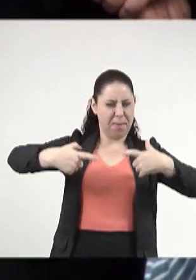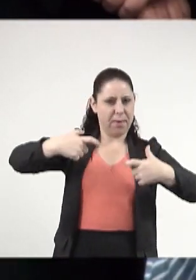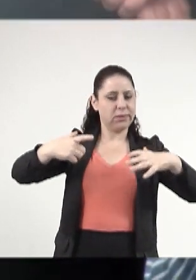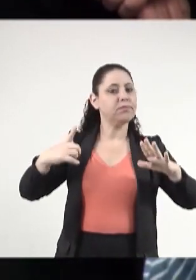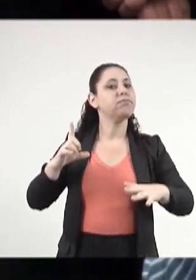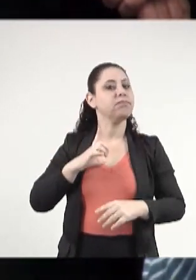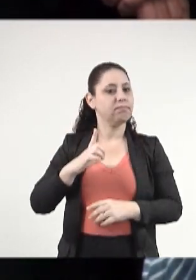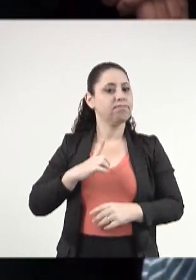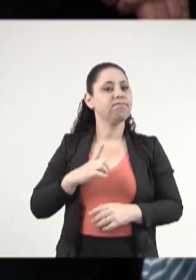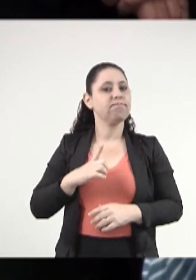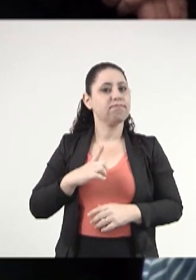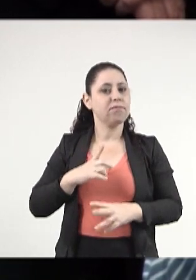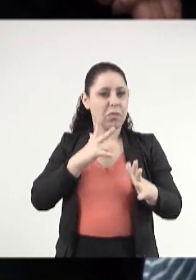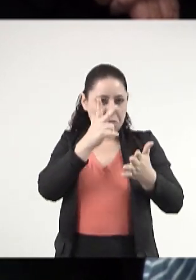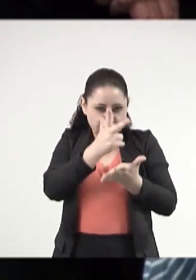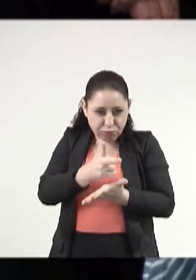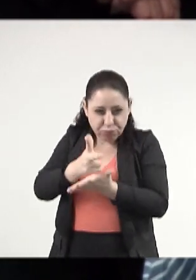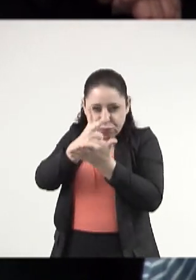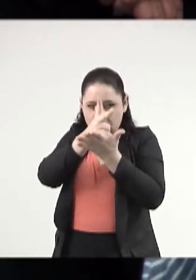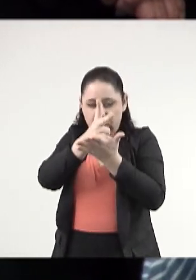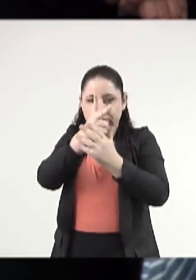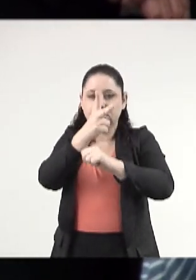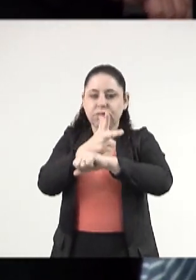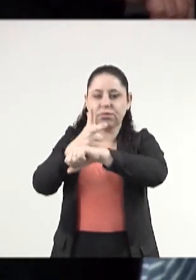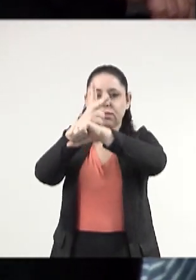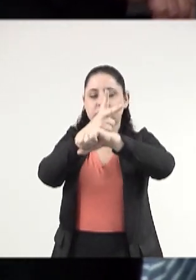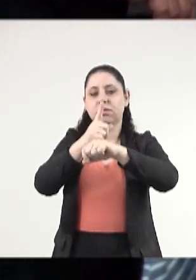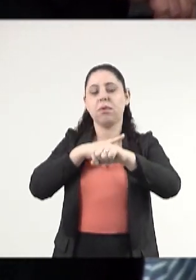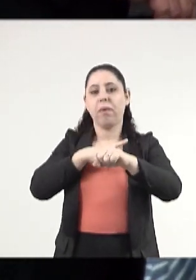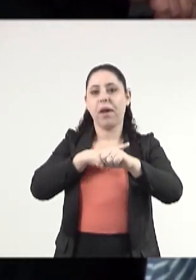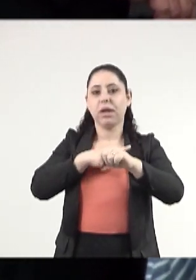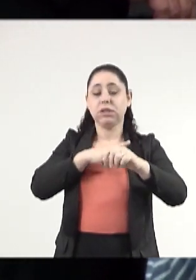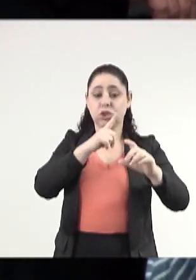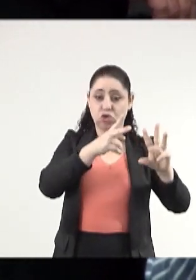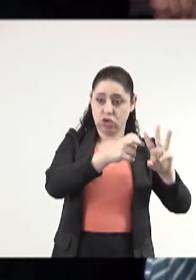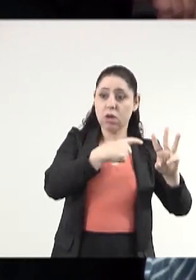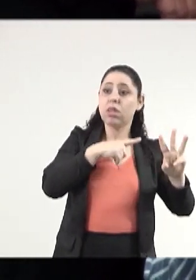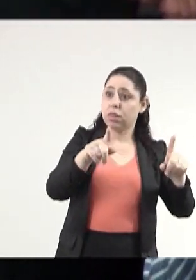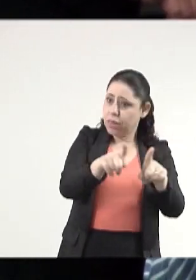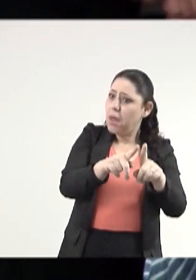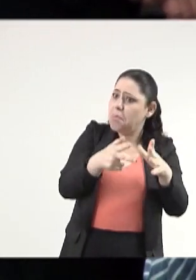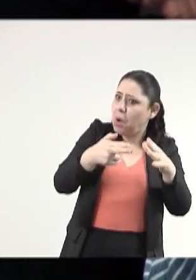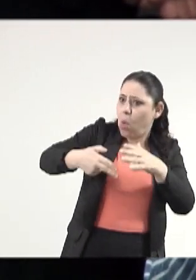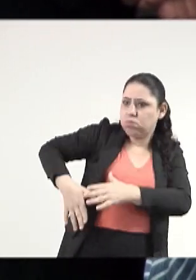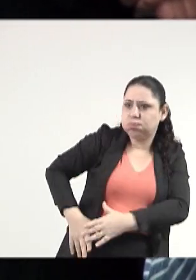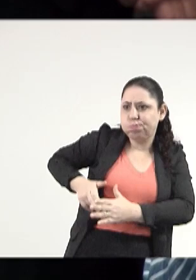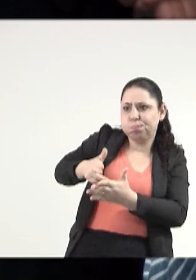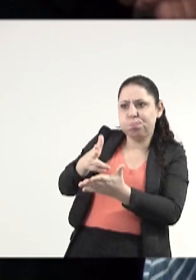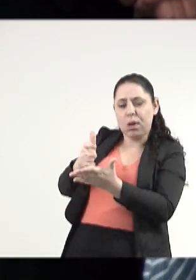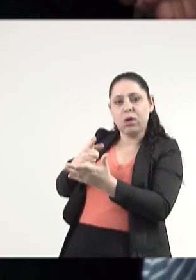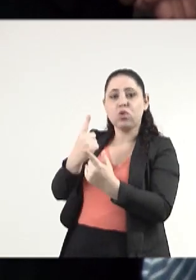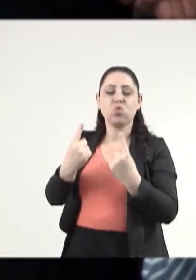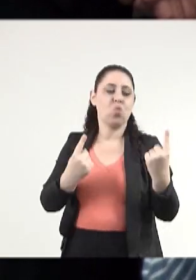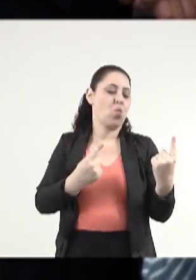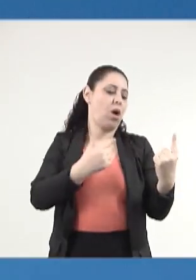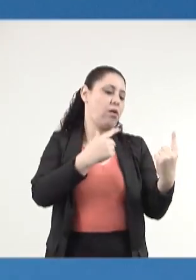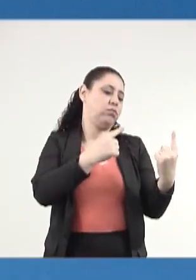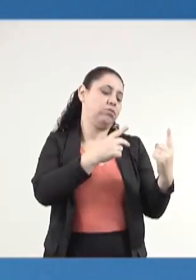tiros. Gravamos tudo a operação. Tinha indígena atirando contra os policiais. E um indígena foi